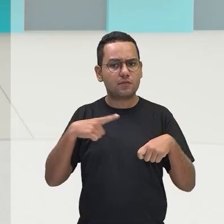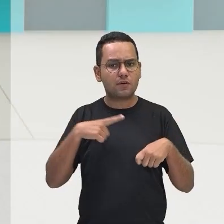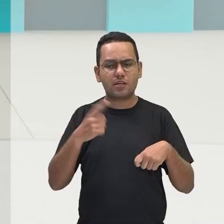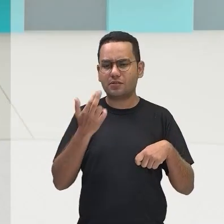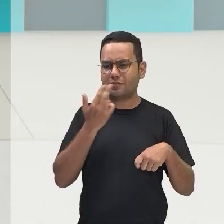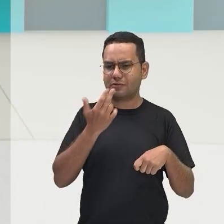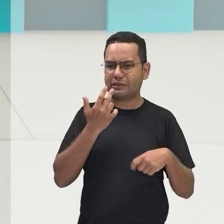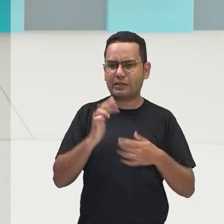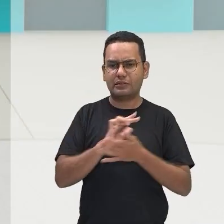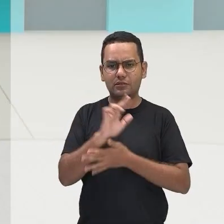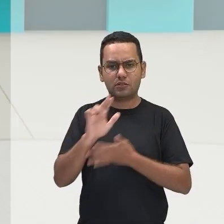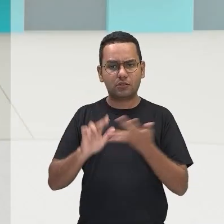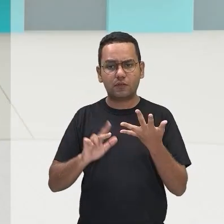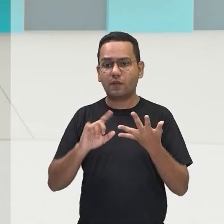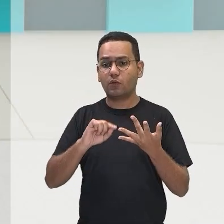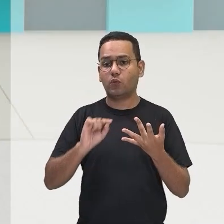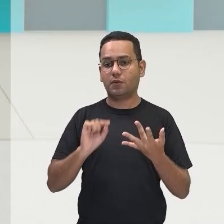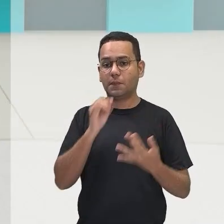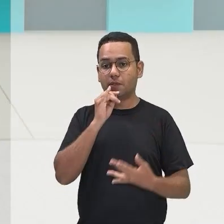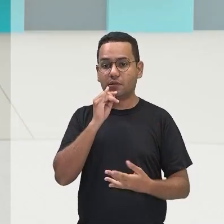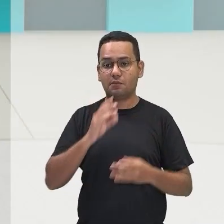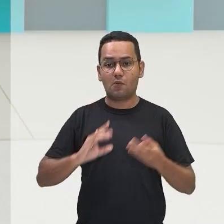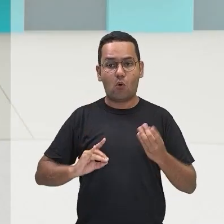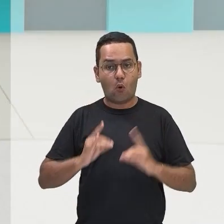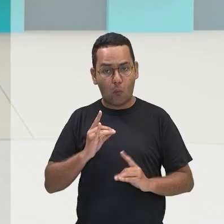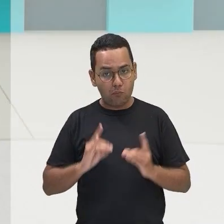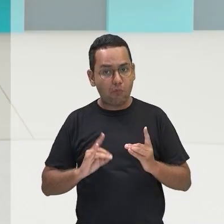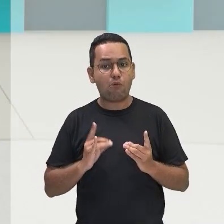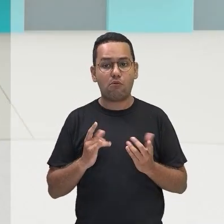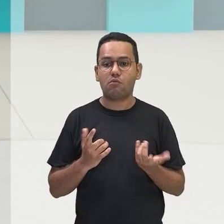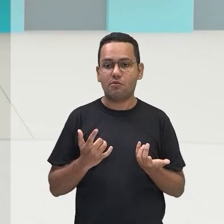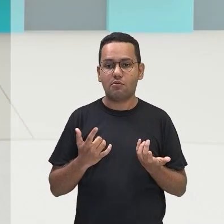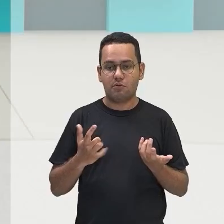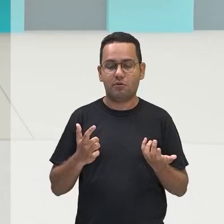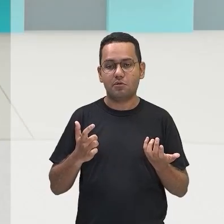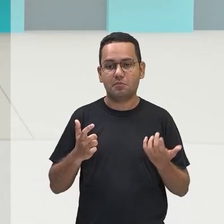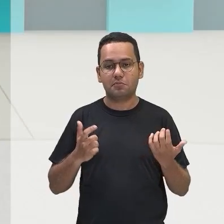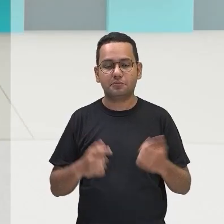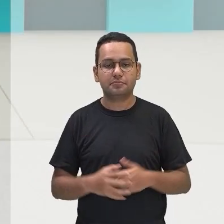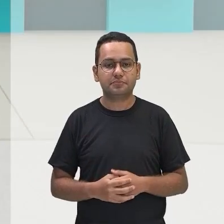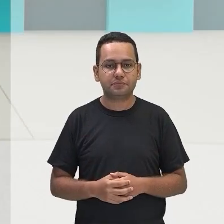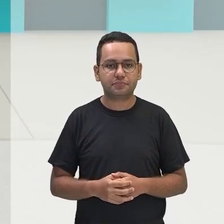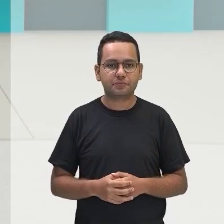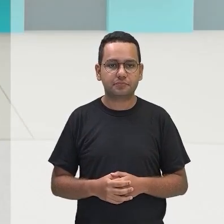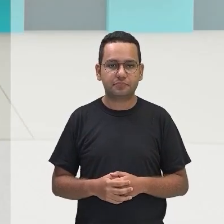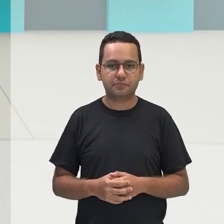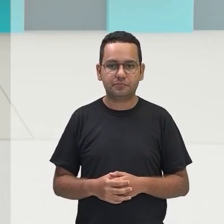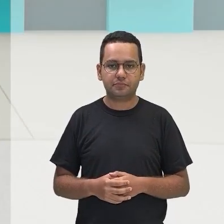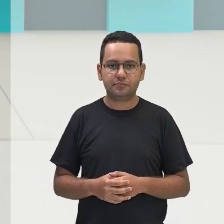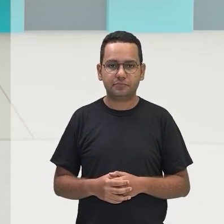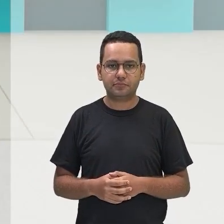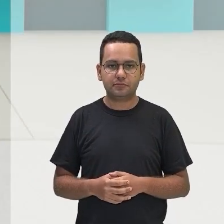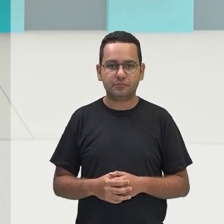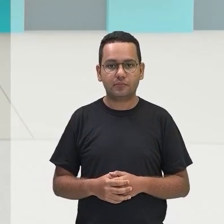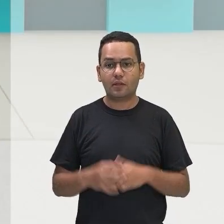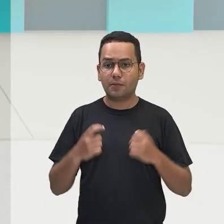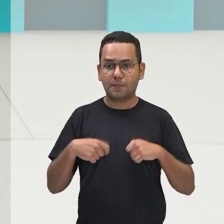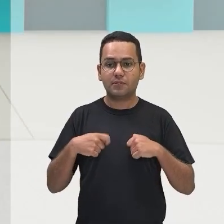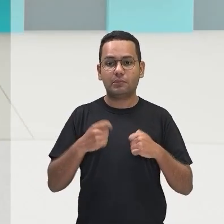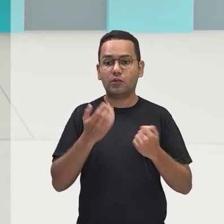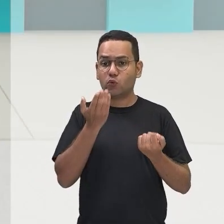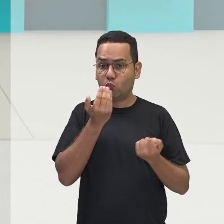transportar a parte hormonal de um órgão para outro, ok? Então é assim que você consegue se alimentar,